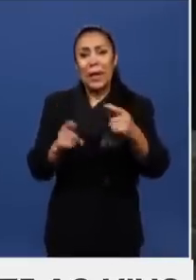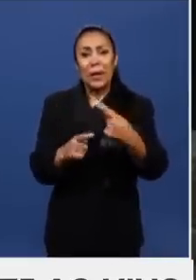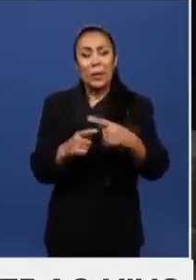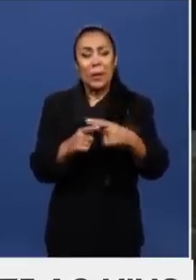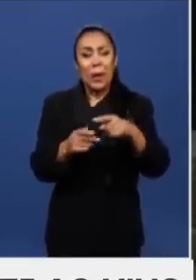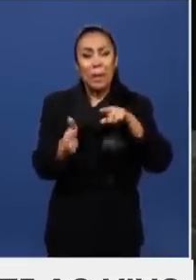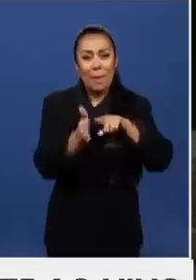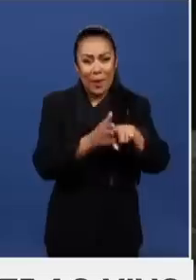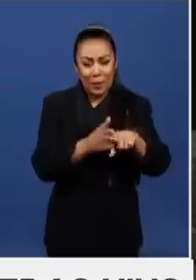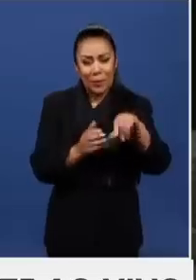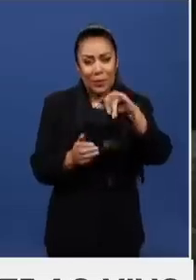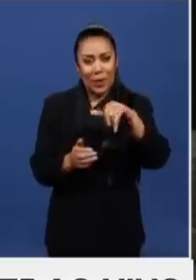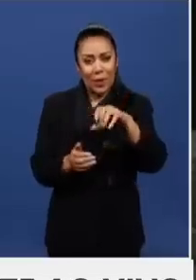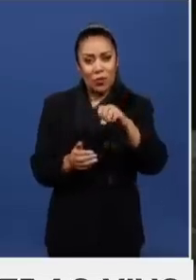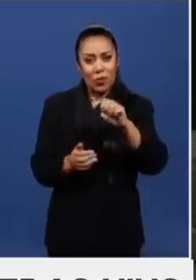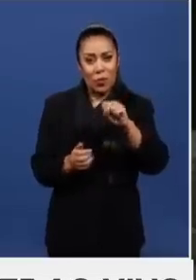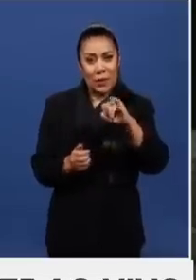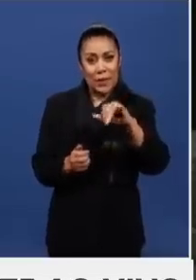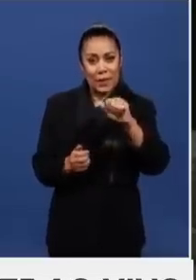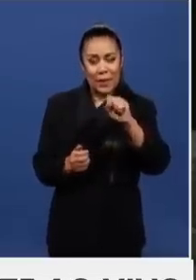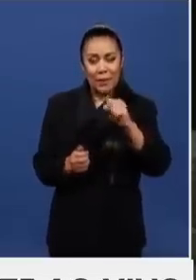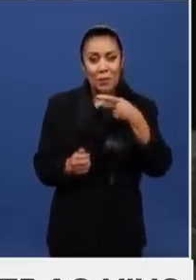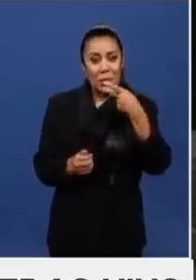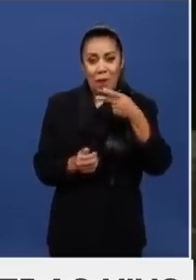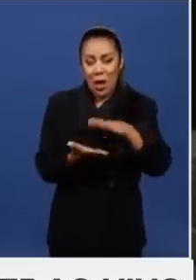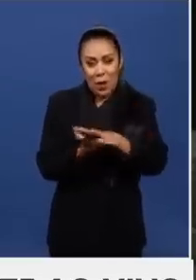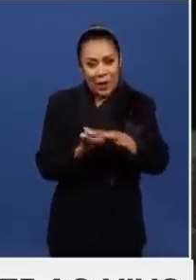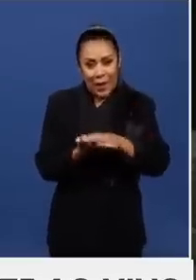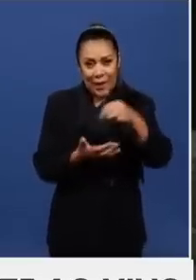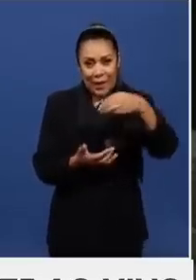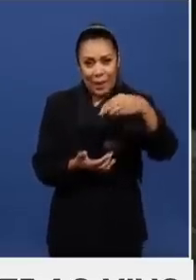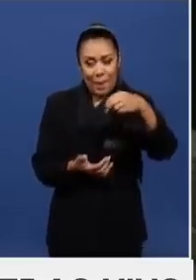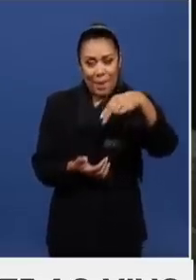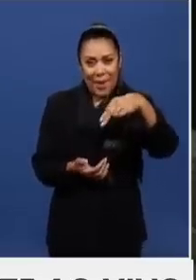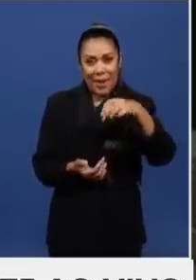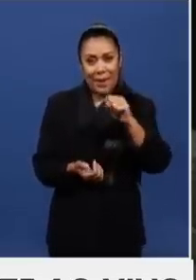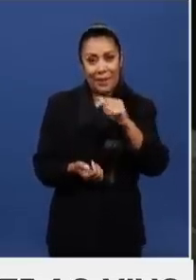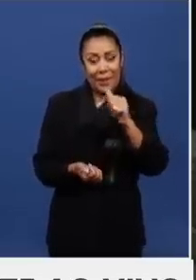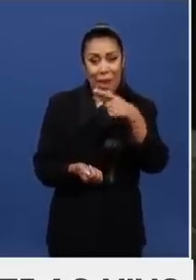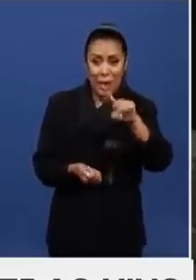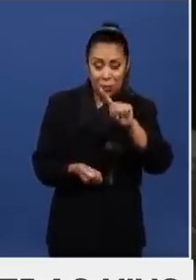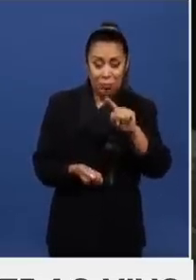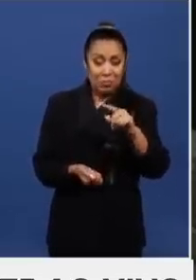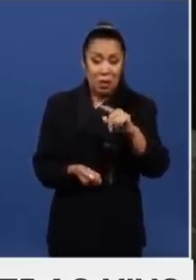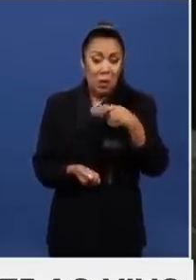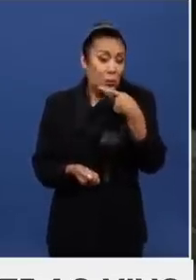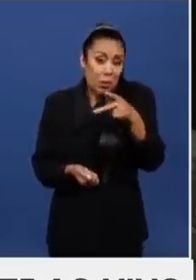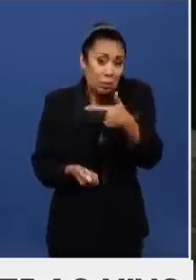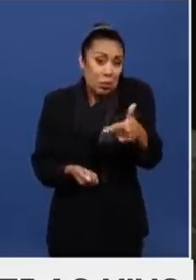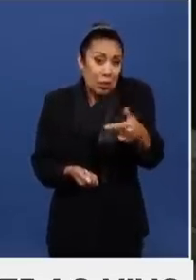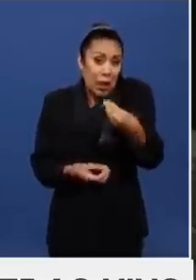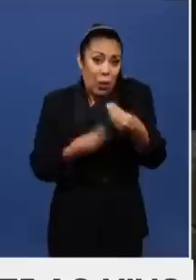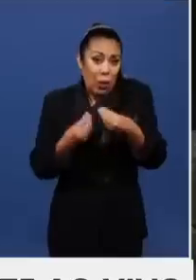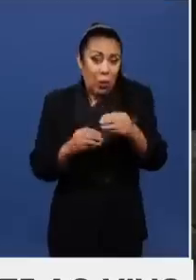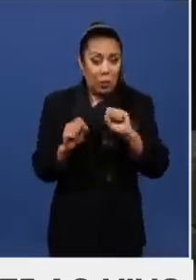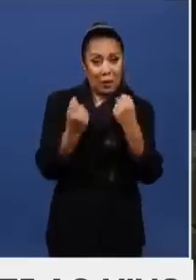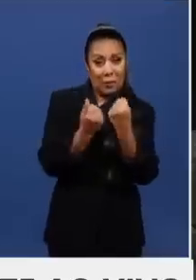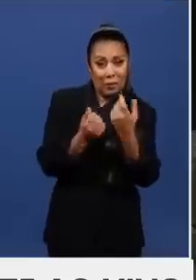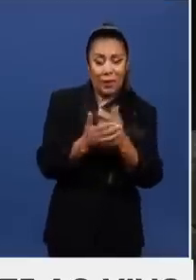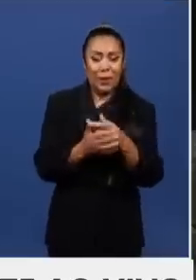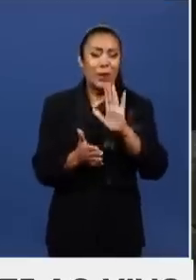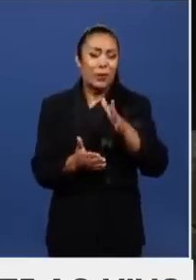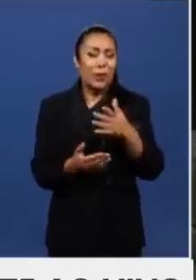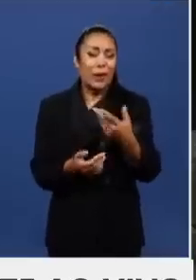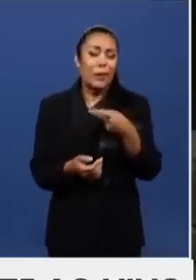da pergunta do Josias, ele não falou do Mensalão, que é uma coisa que ele não tem o que dizer de fato. Ele não tem como se defender, uma vez que ele já